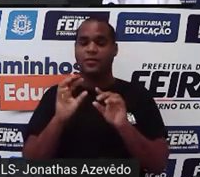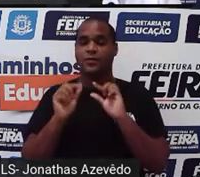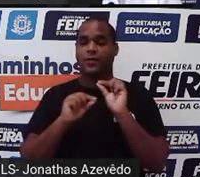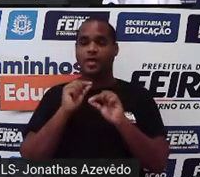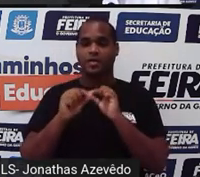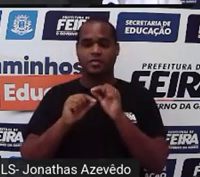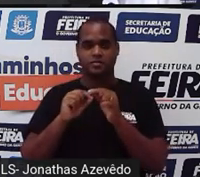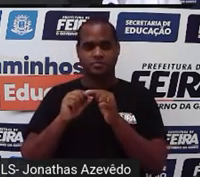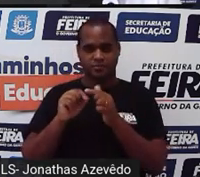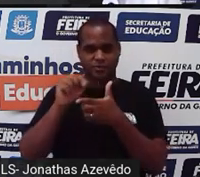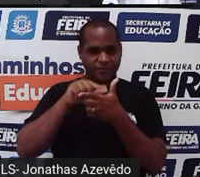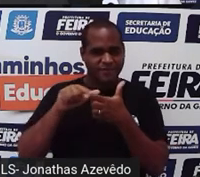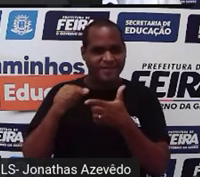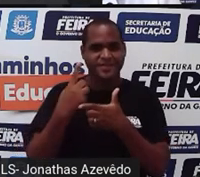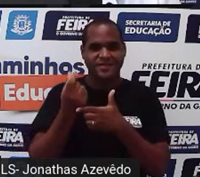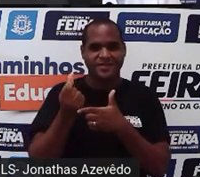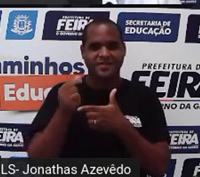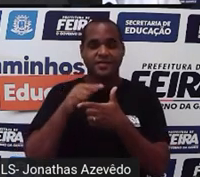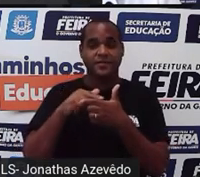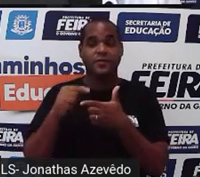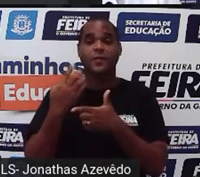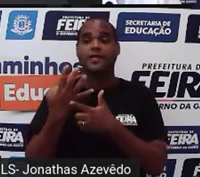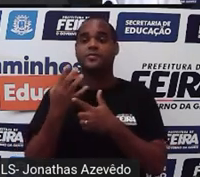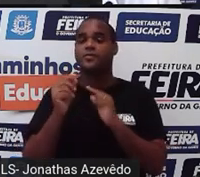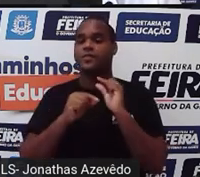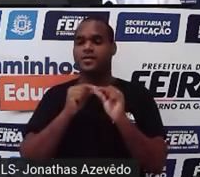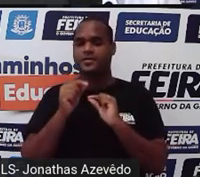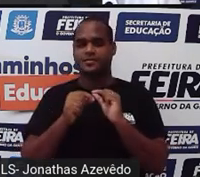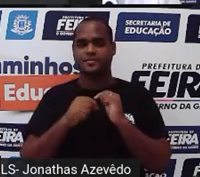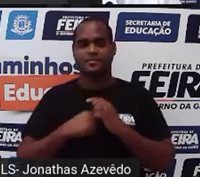dividir no 16 por quatro né